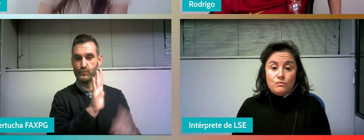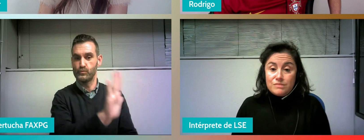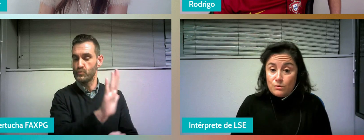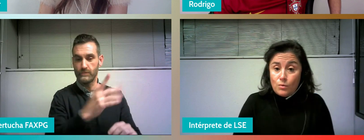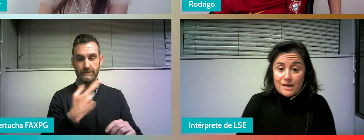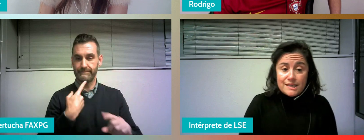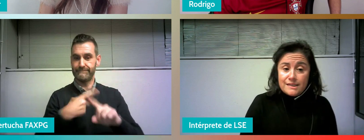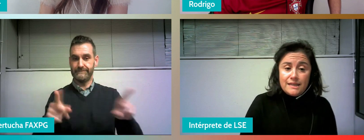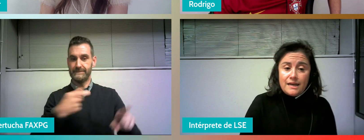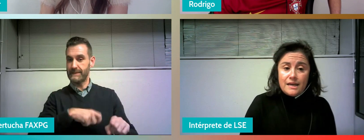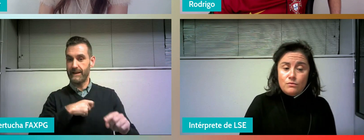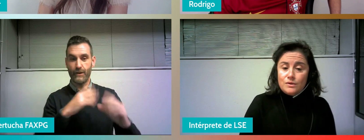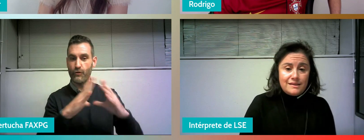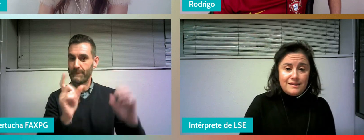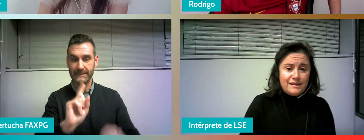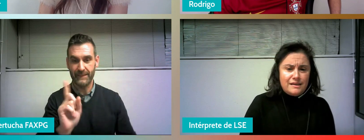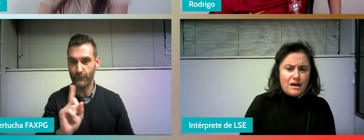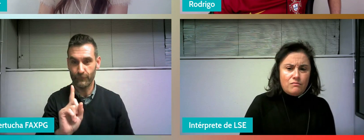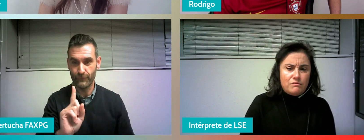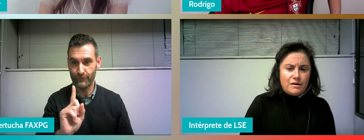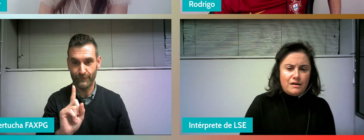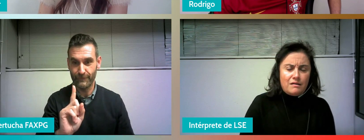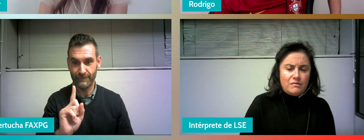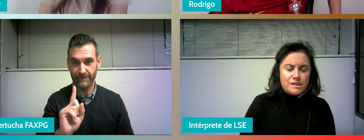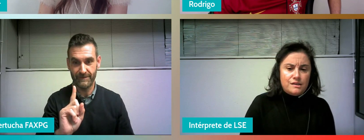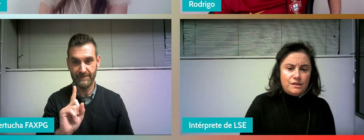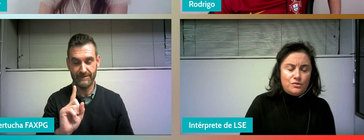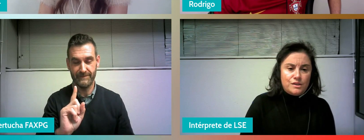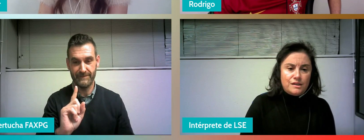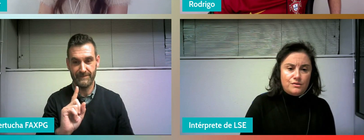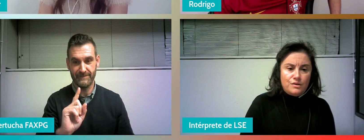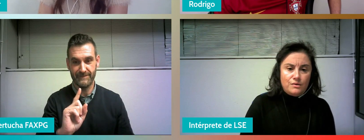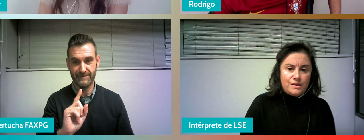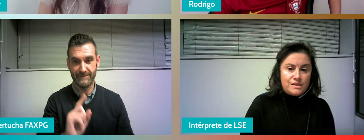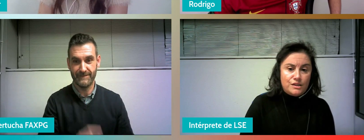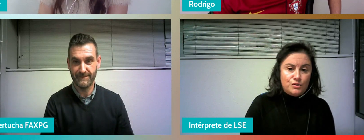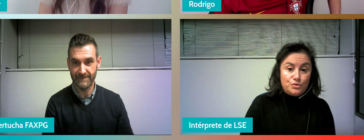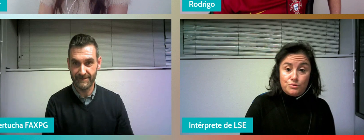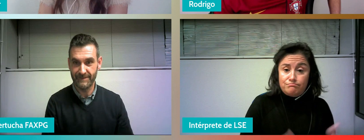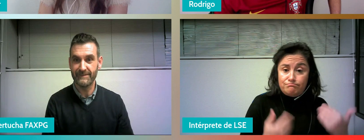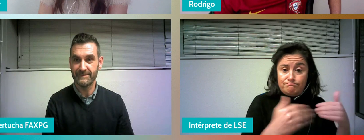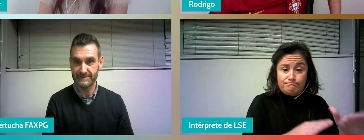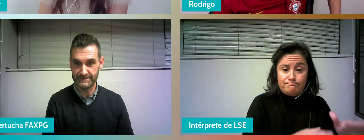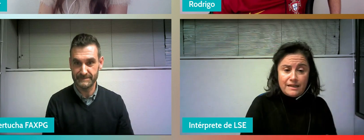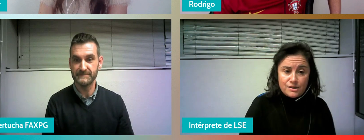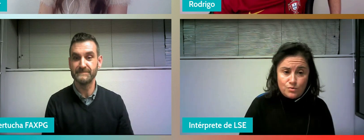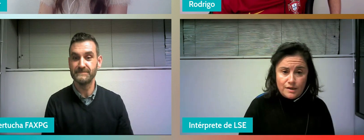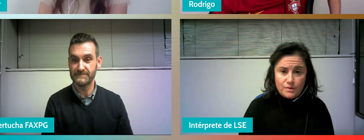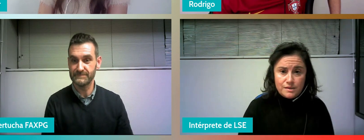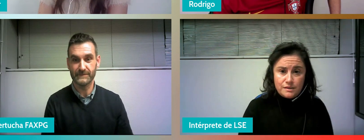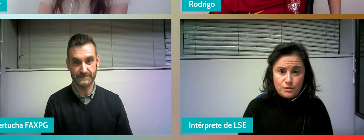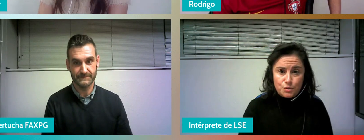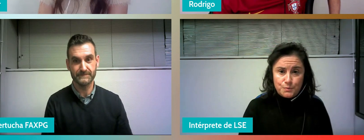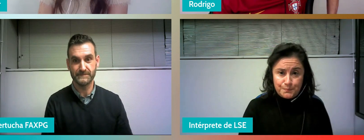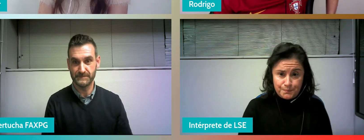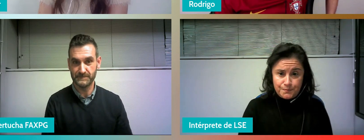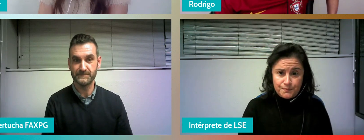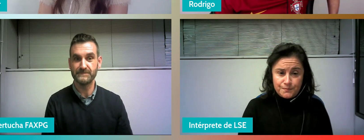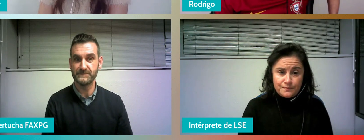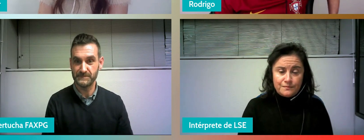No meu caso, eu, se vou a Argentina, eu non entendería a un argentino sinando en lingua de signos. Okay. Ten a súa lingua de